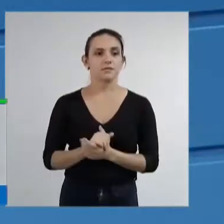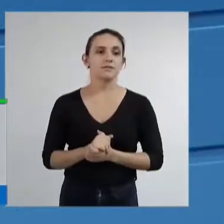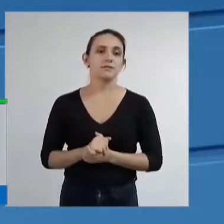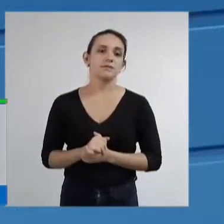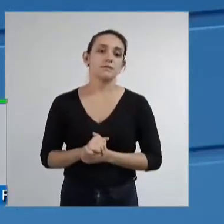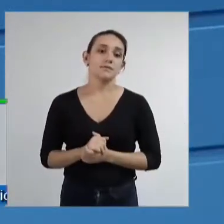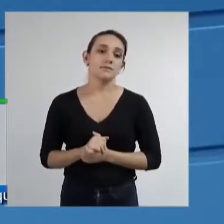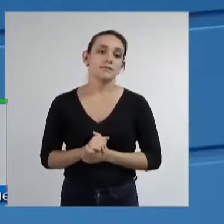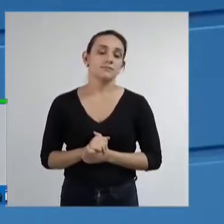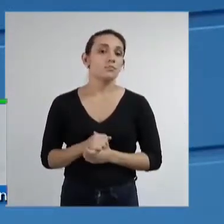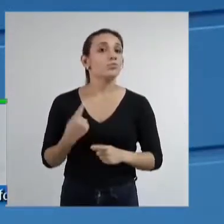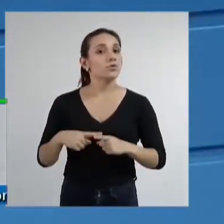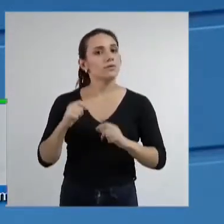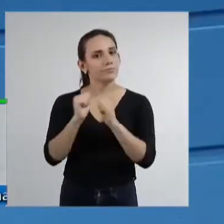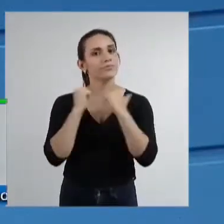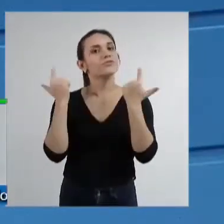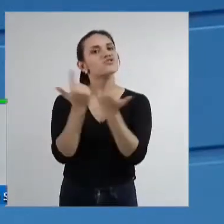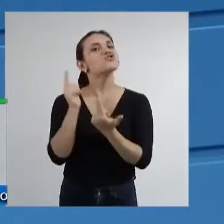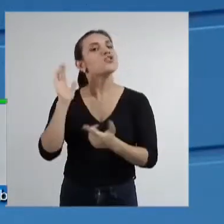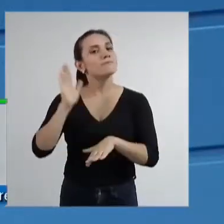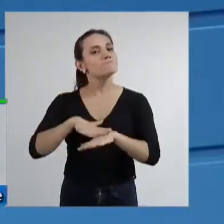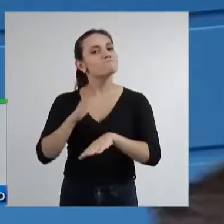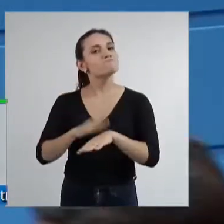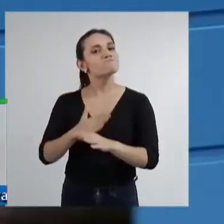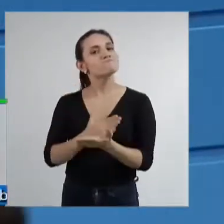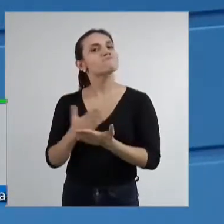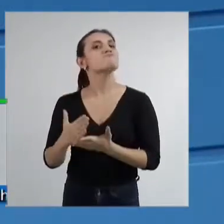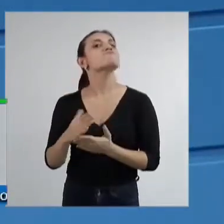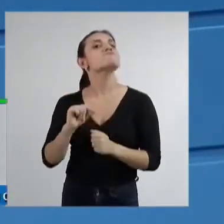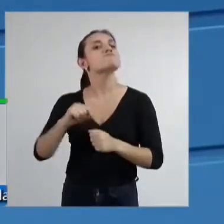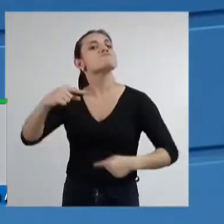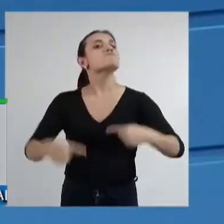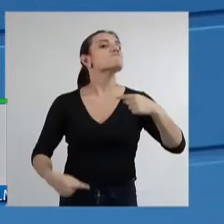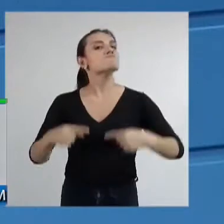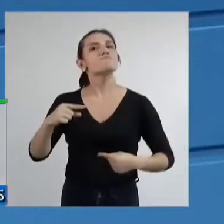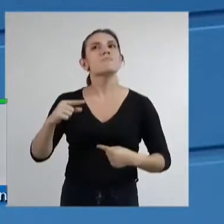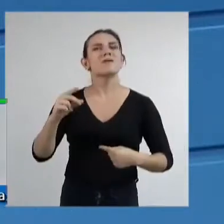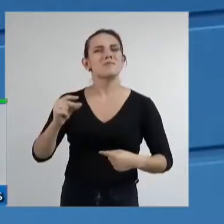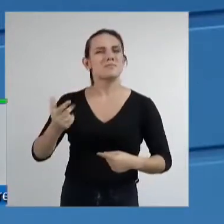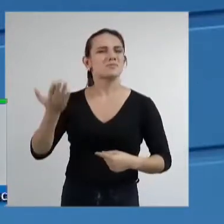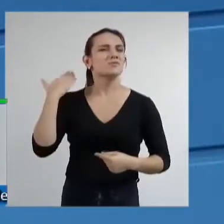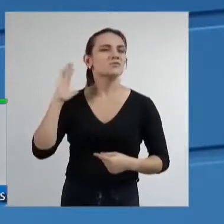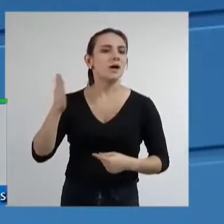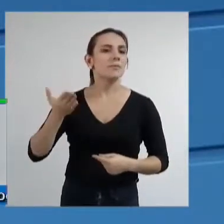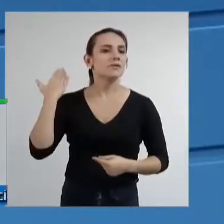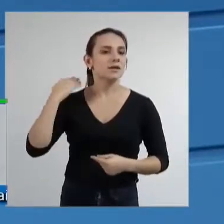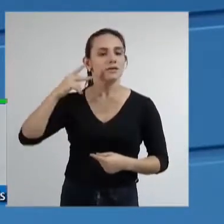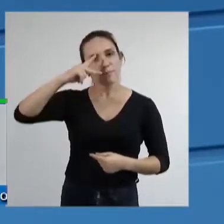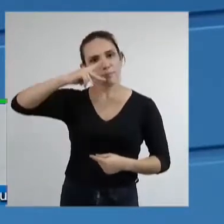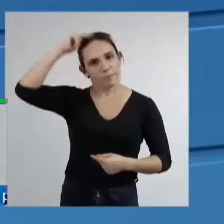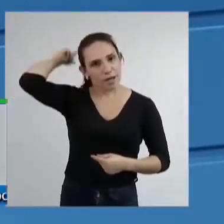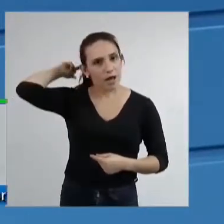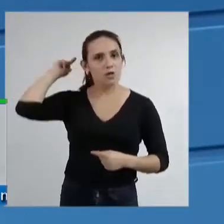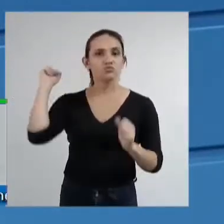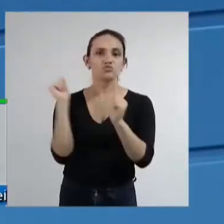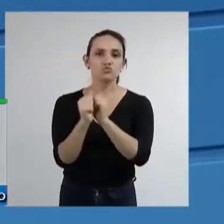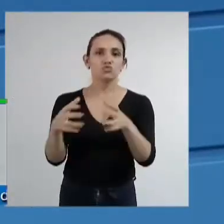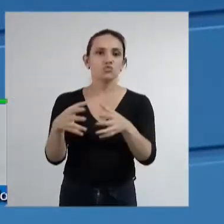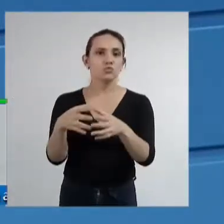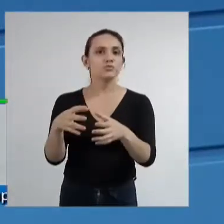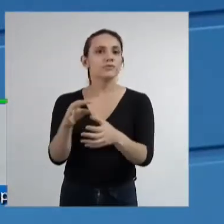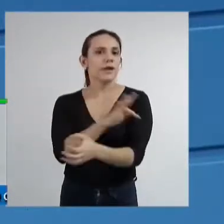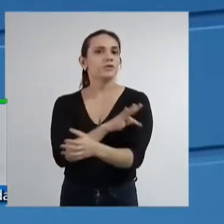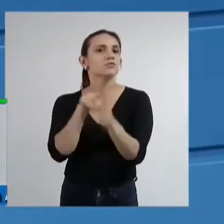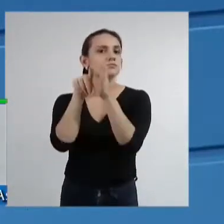esta casa já foi protagonista nesse sentido. Aqui os mais antigos, o deputado Paulo, inclusive, fez parte dessa comissão que permitiu com que o